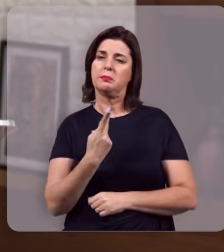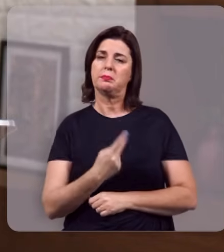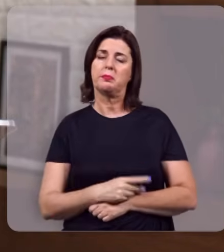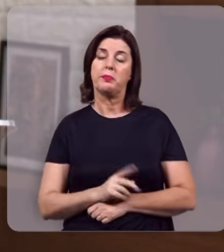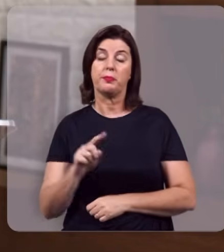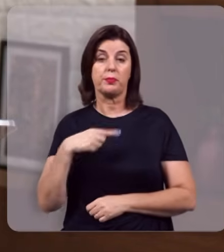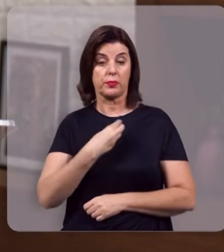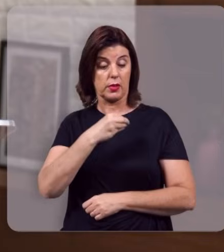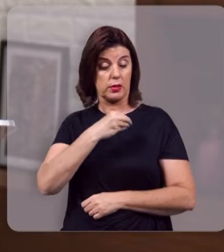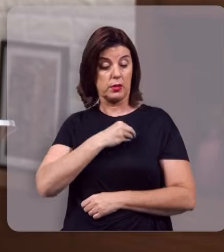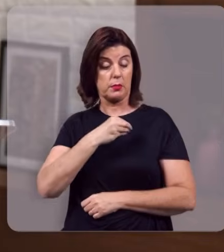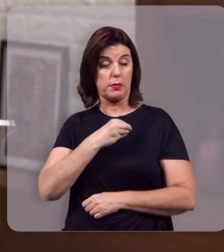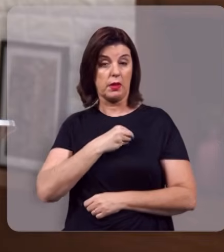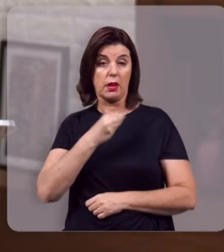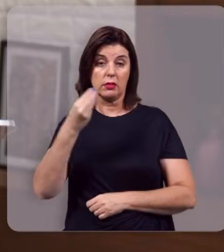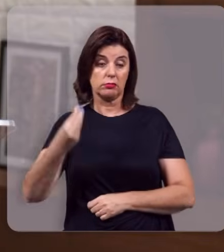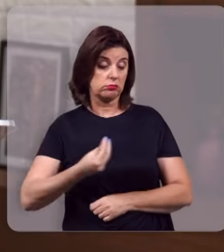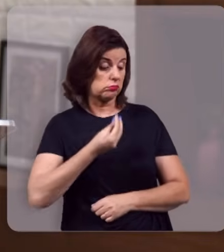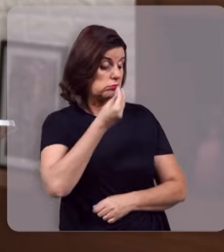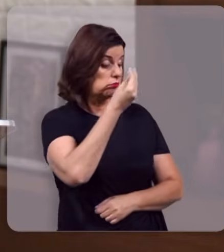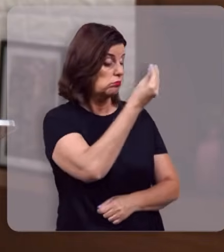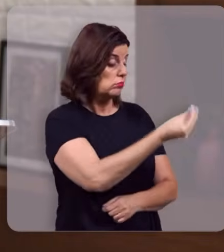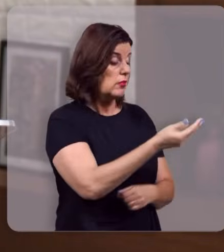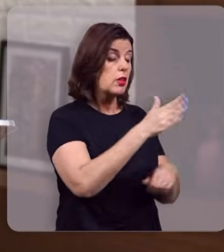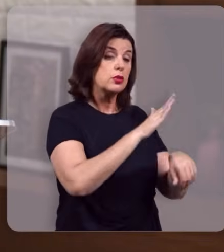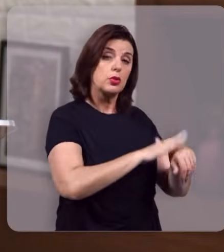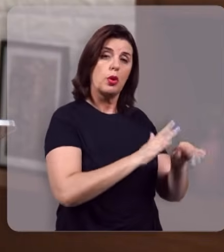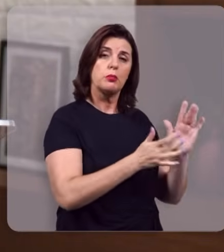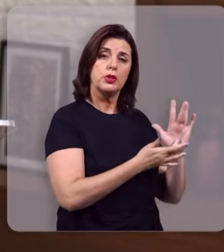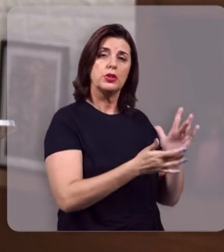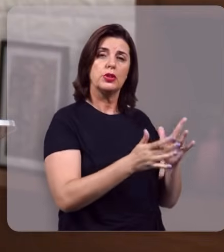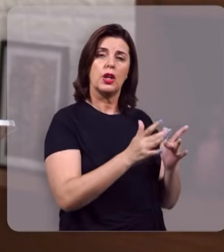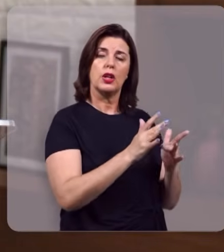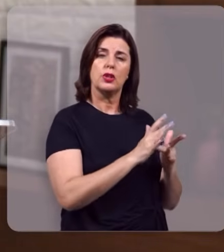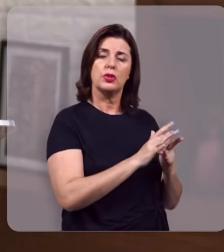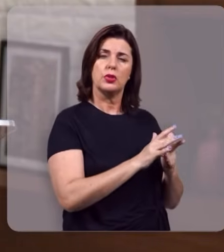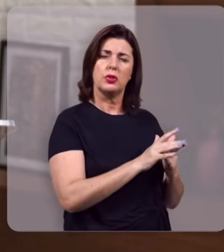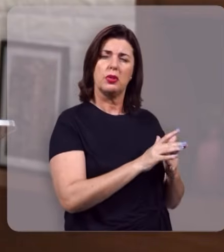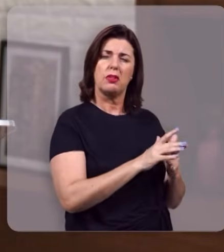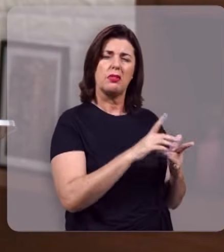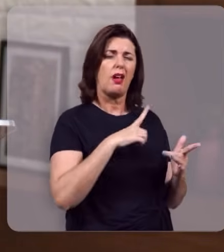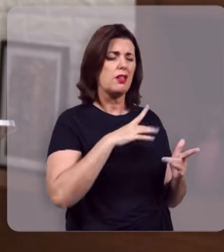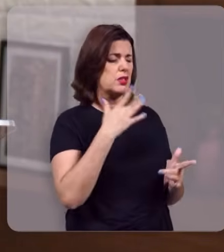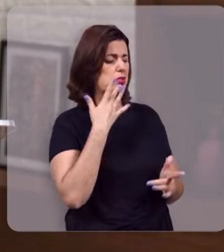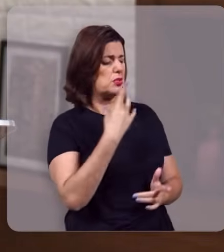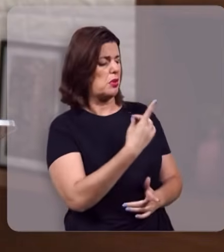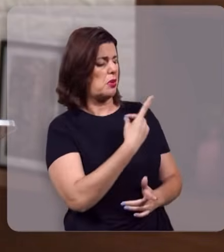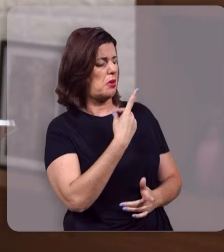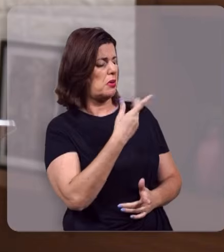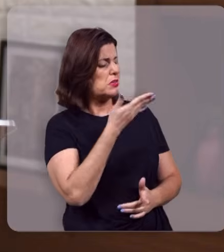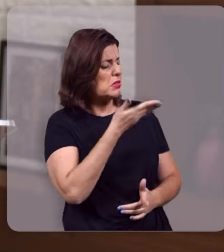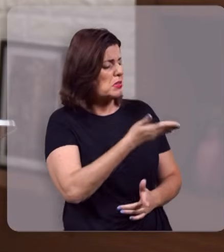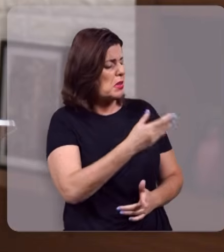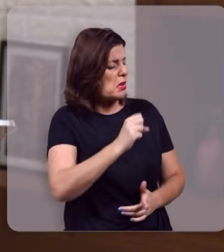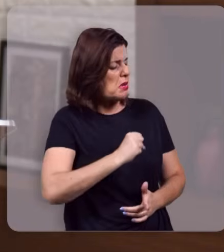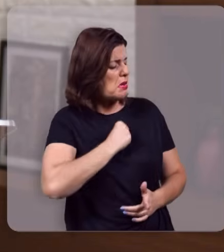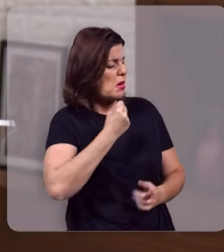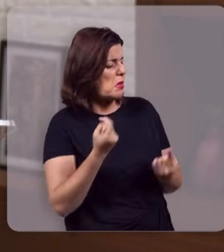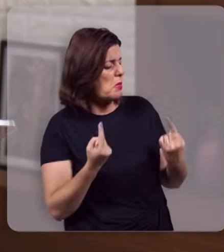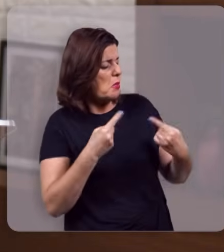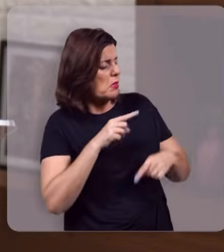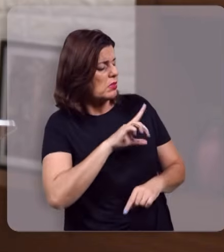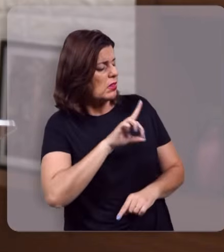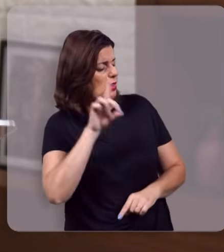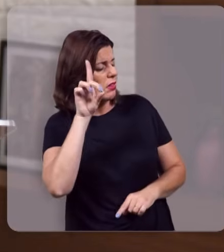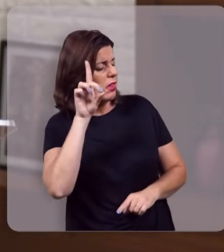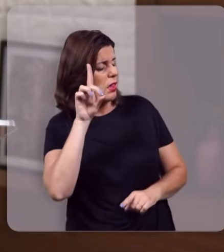Os nossos pecados foram lançados sobre ele. Ele bebeu sozinho aquele cálice amargo da ira de Deus que devia